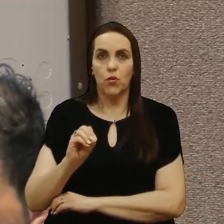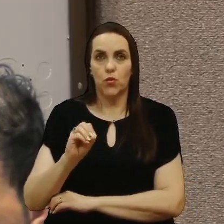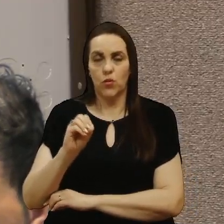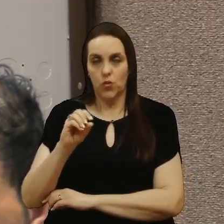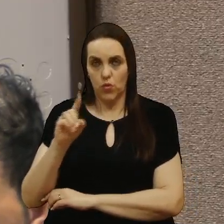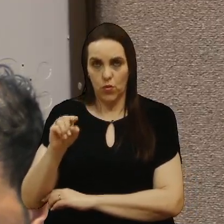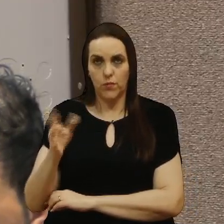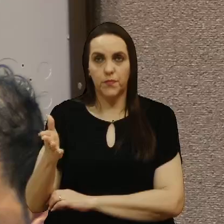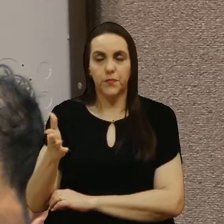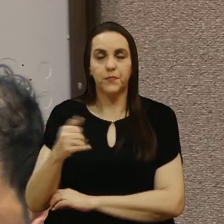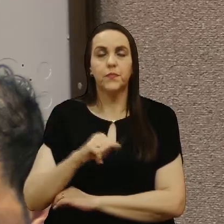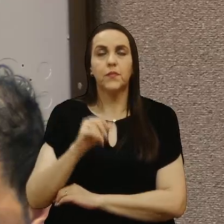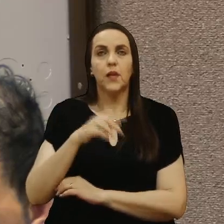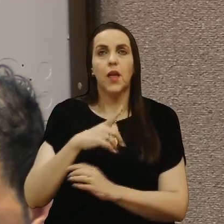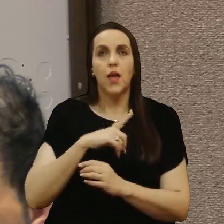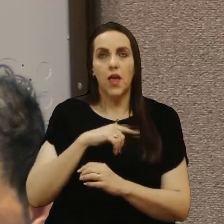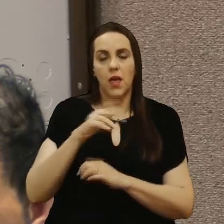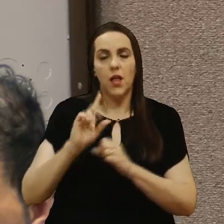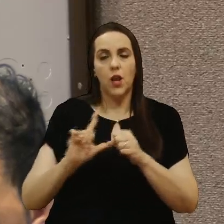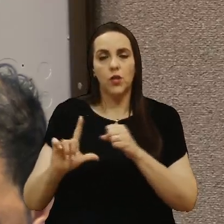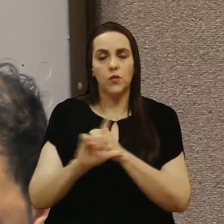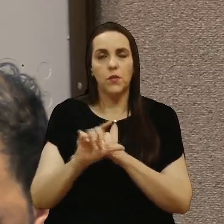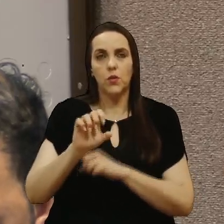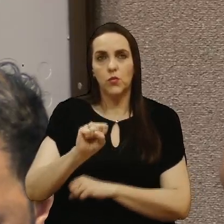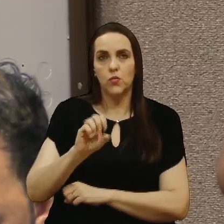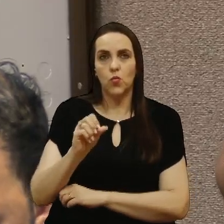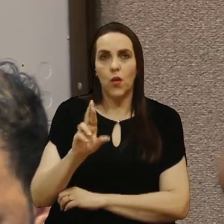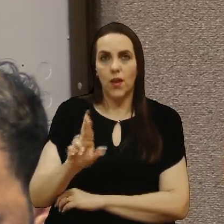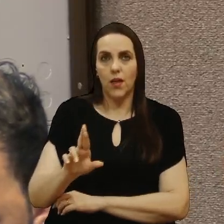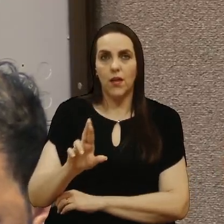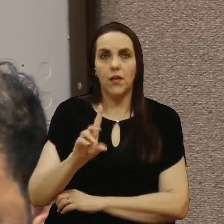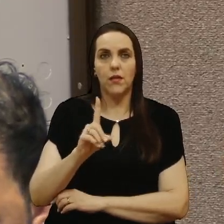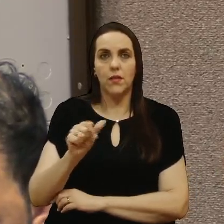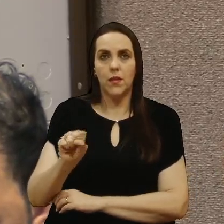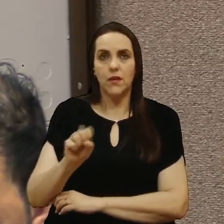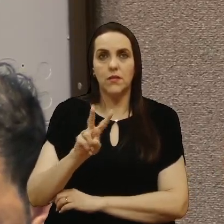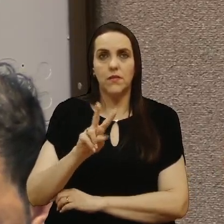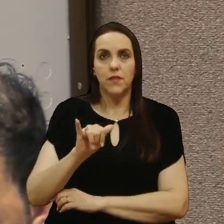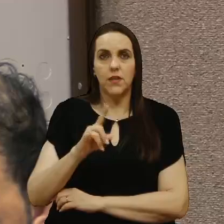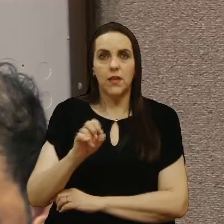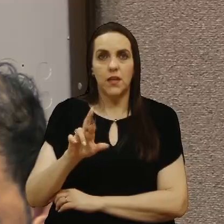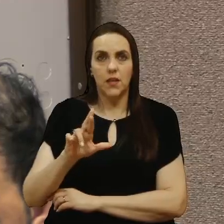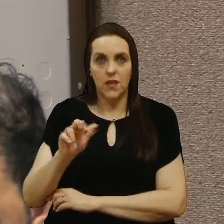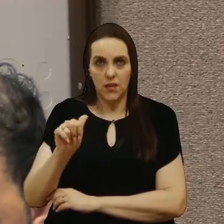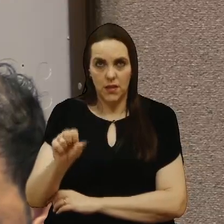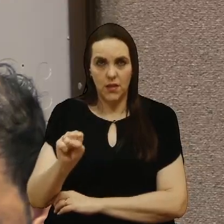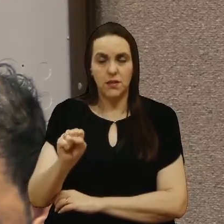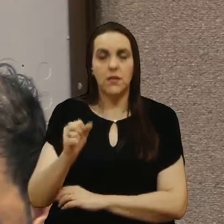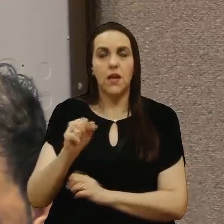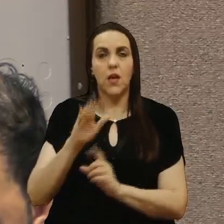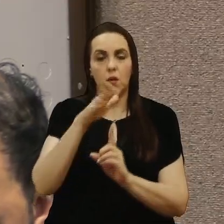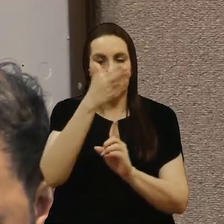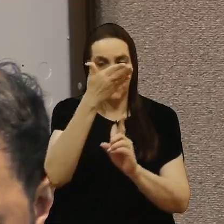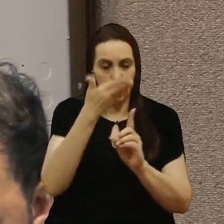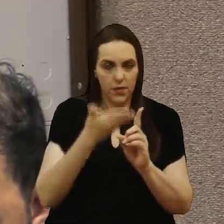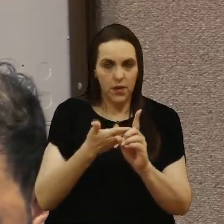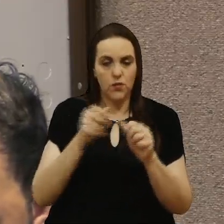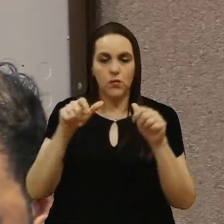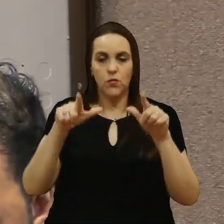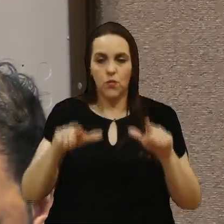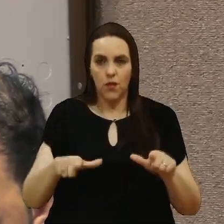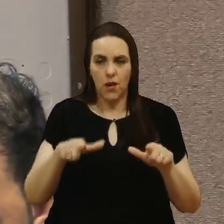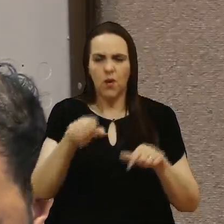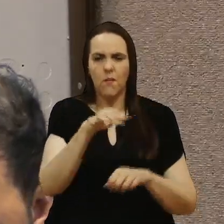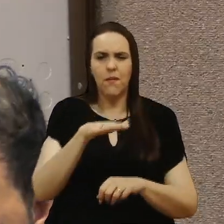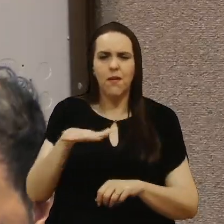das Videiras é um tributo à rica história que envolve o local. O loteamento já está consolidado em uma área que